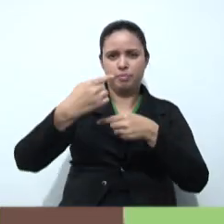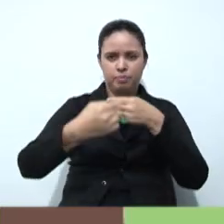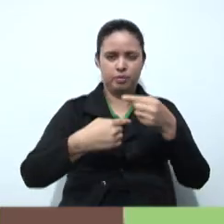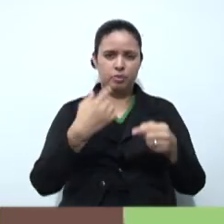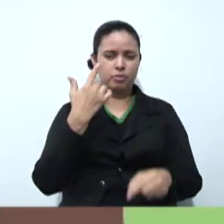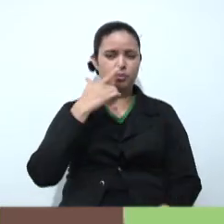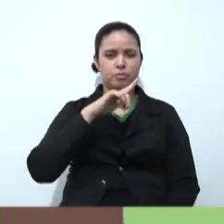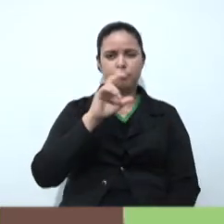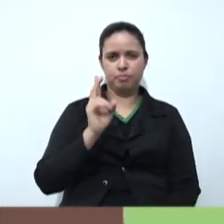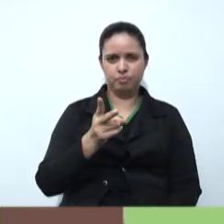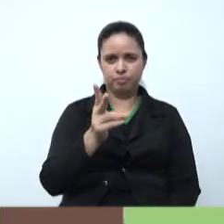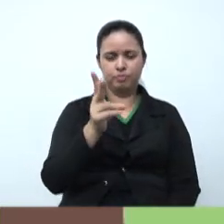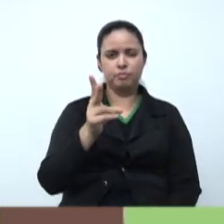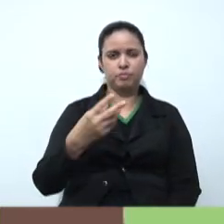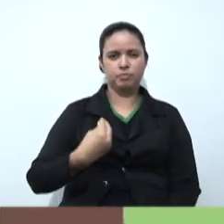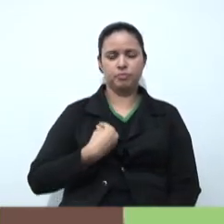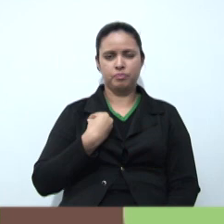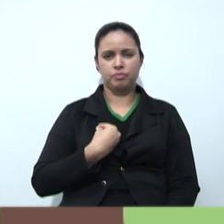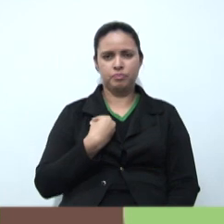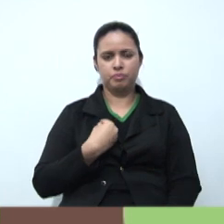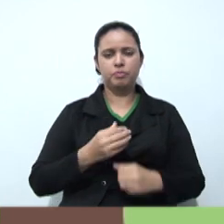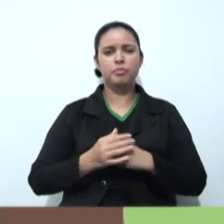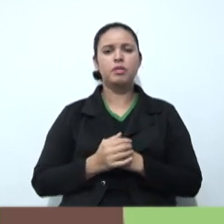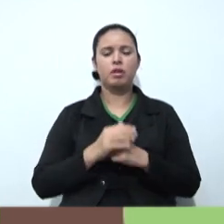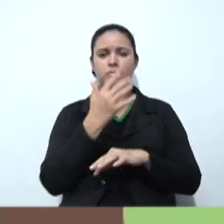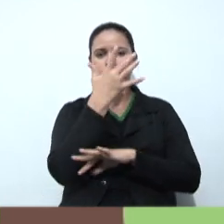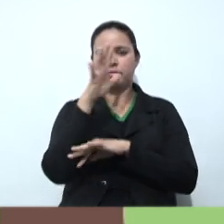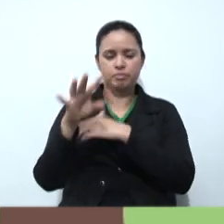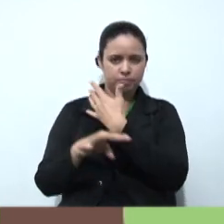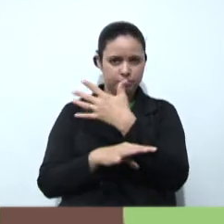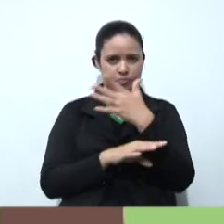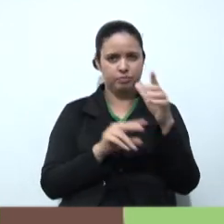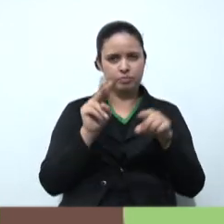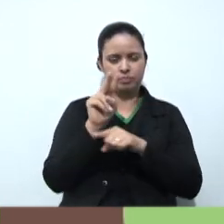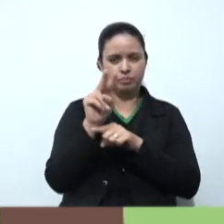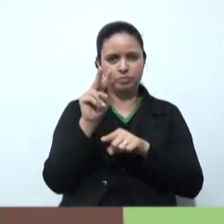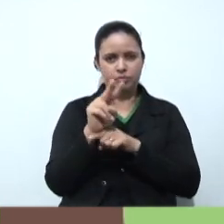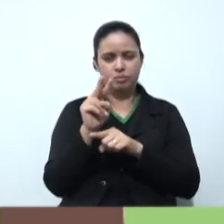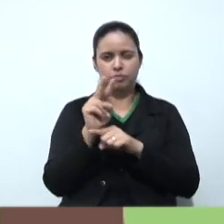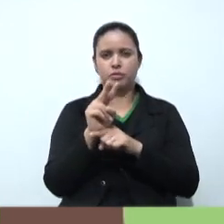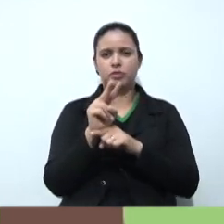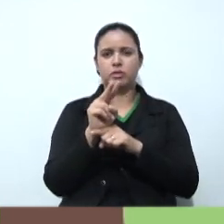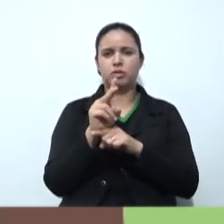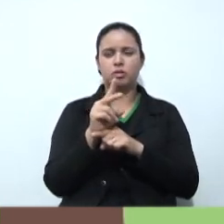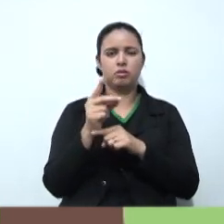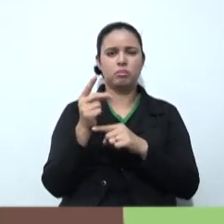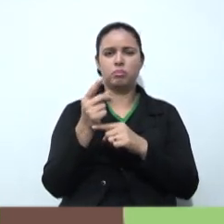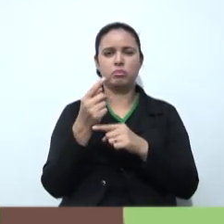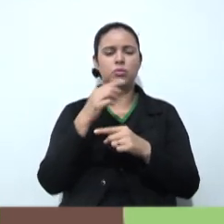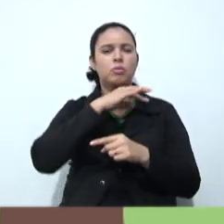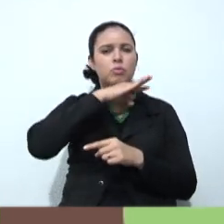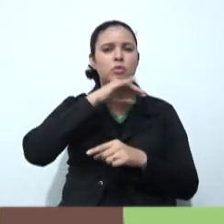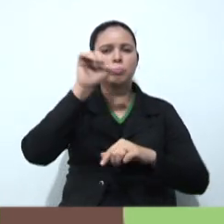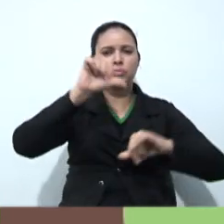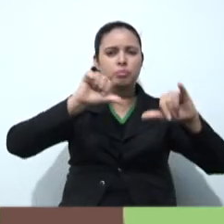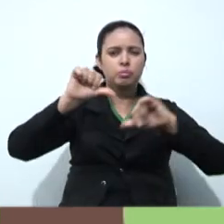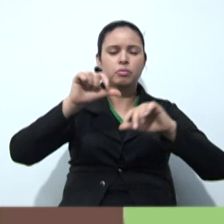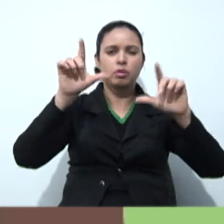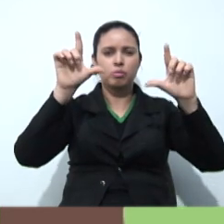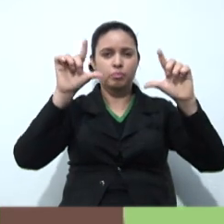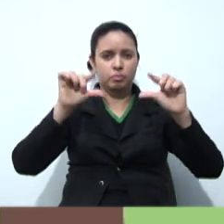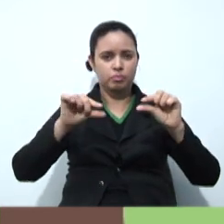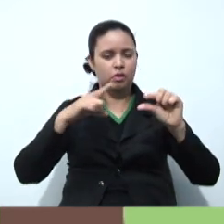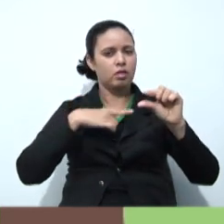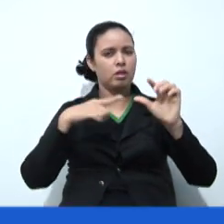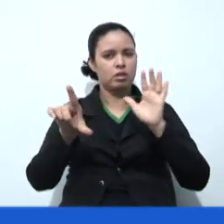Com o intuito de proteger o meio ambiente e reduzir o mínimo as consequências das ações devastadoras, foram criadas as Leis